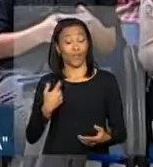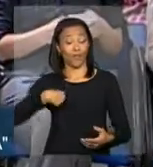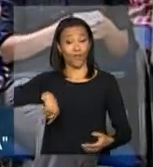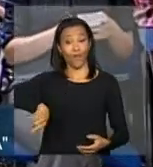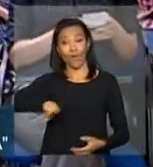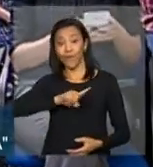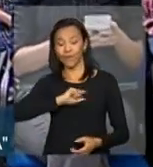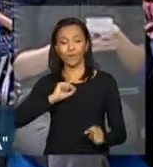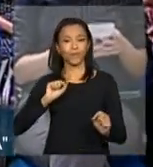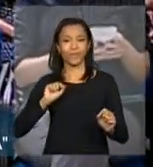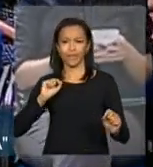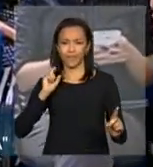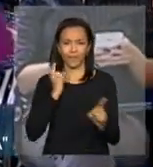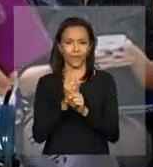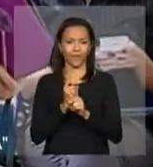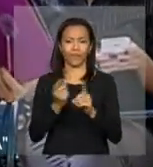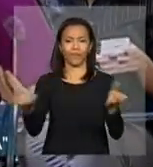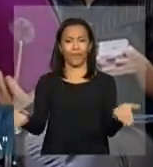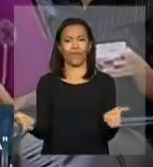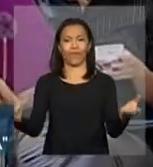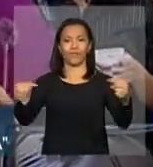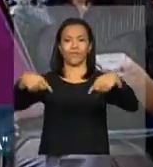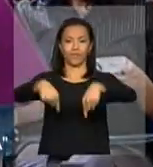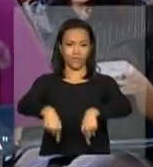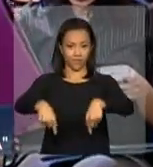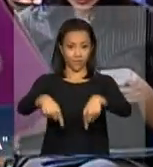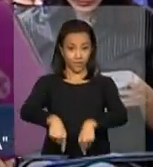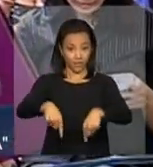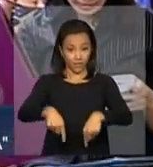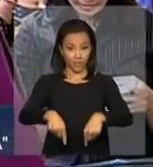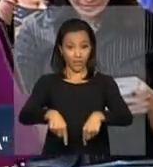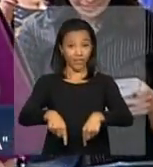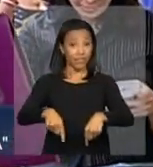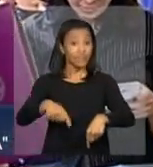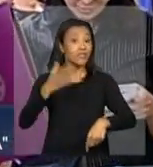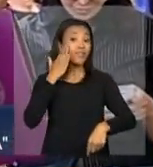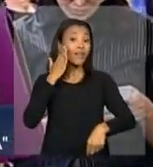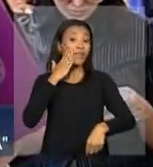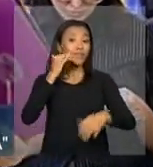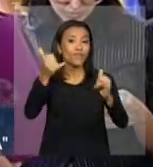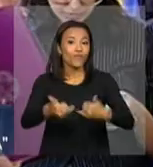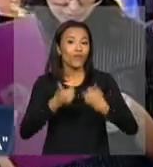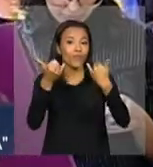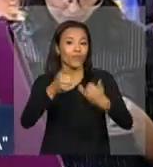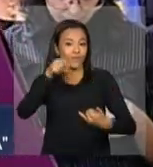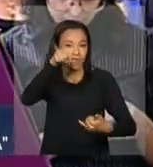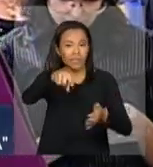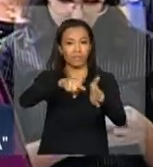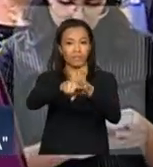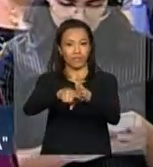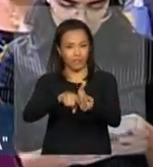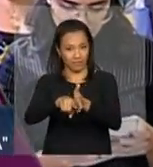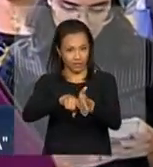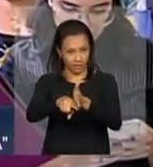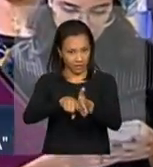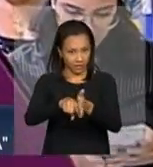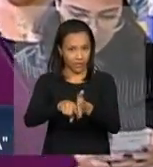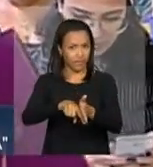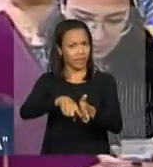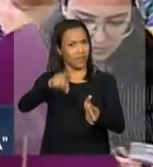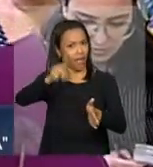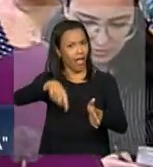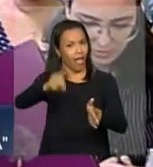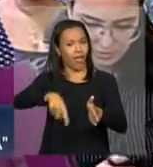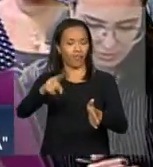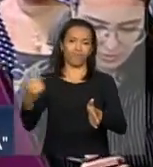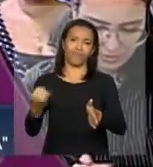repente, estar aqui hoje, tendo a contundência desses números como um indicativo de que cada